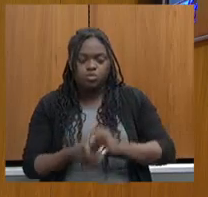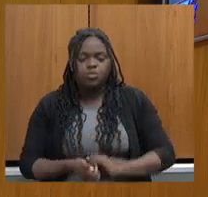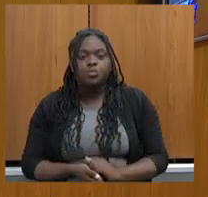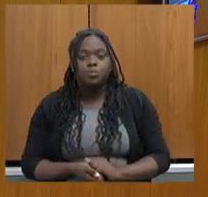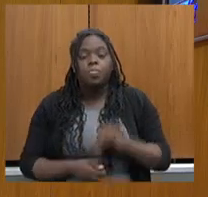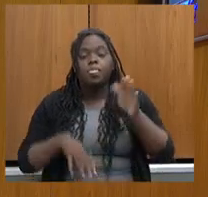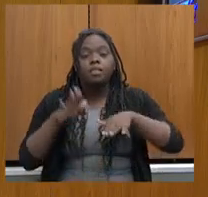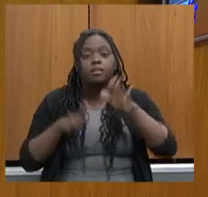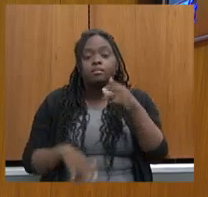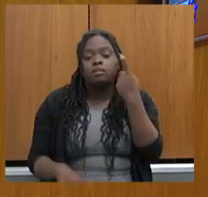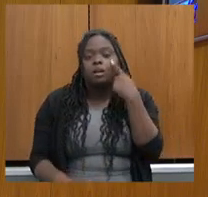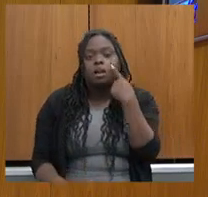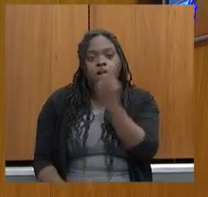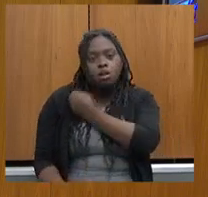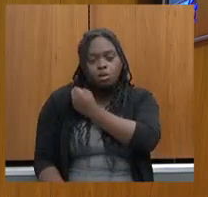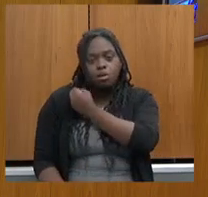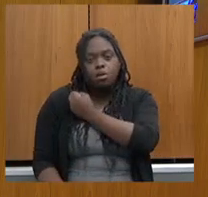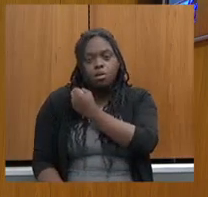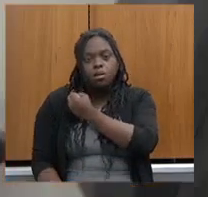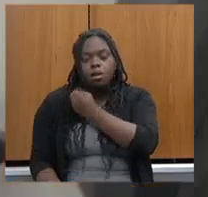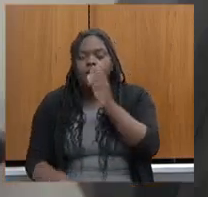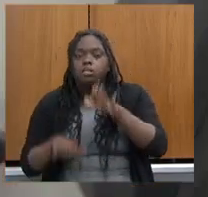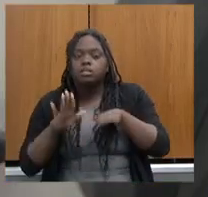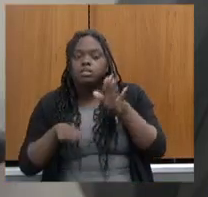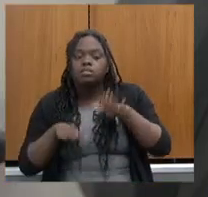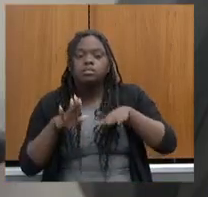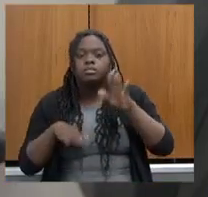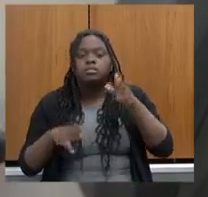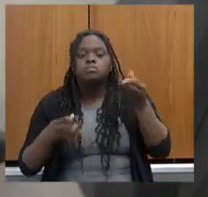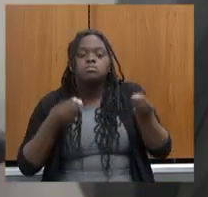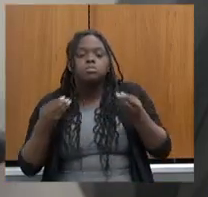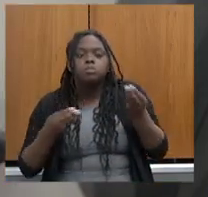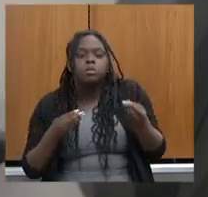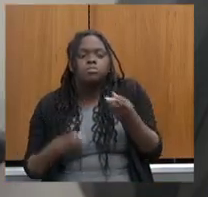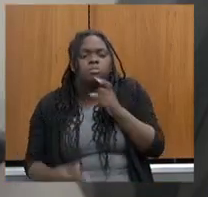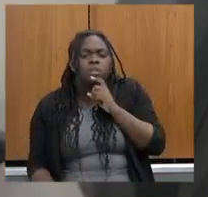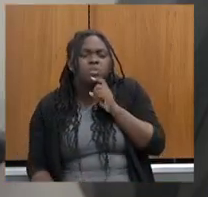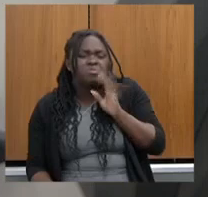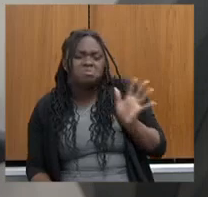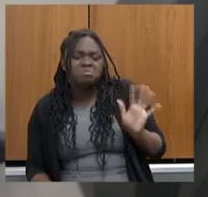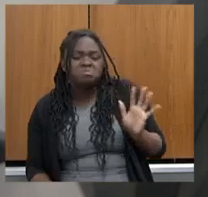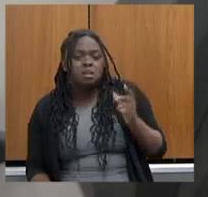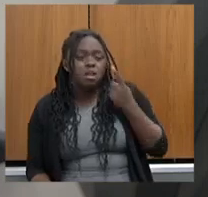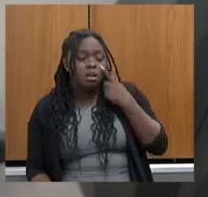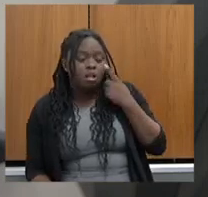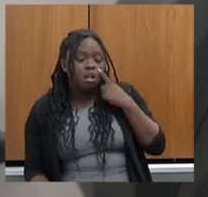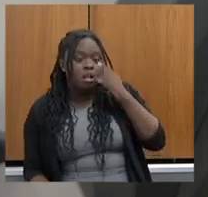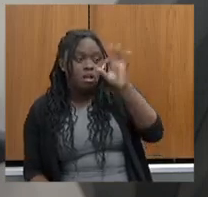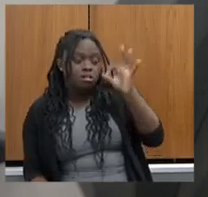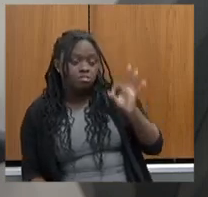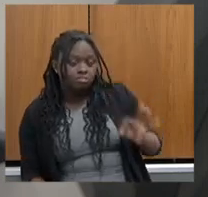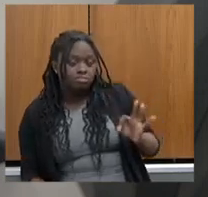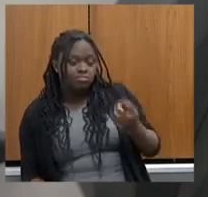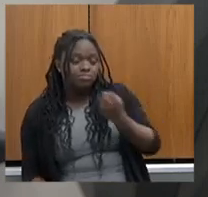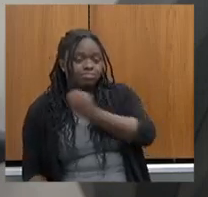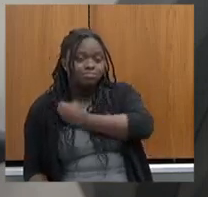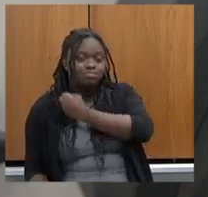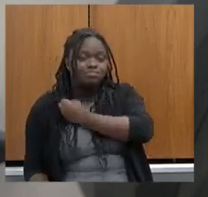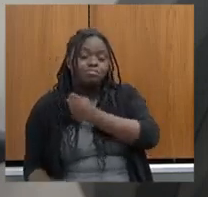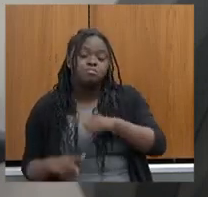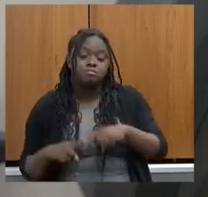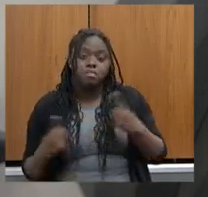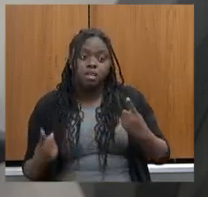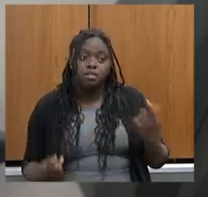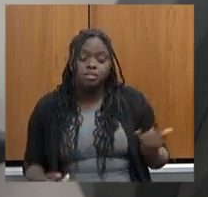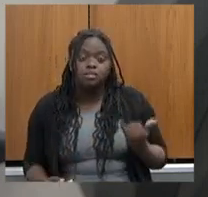talvez olhar para os números Talvez seja frio olhar o percentual mas a